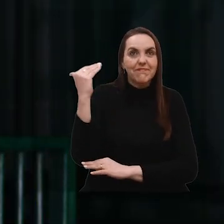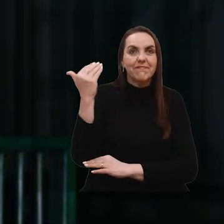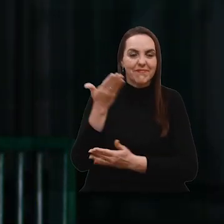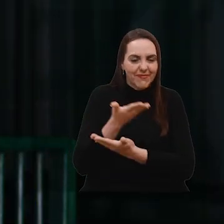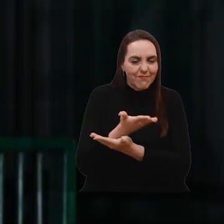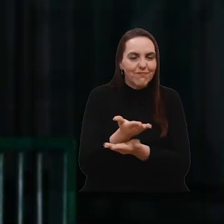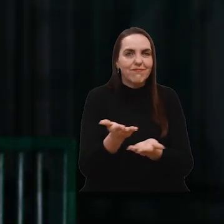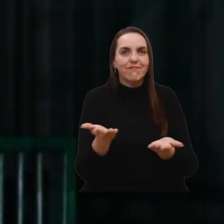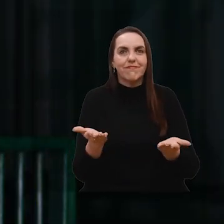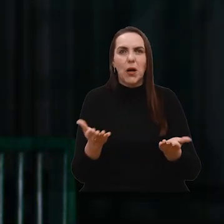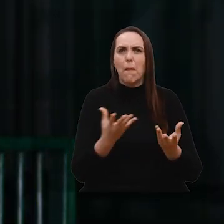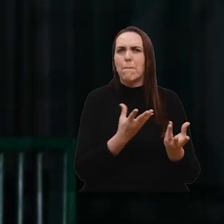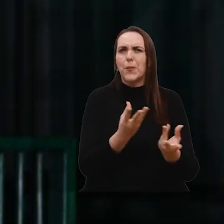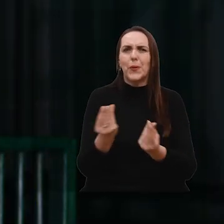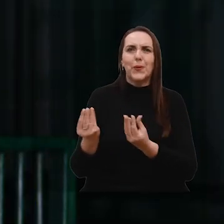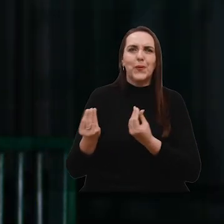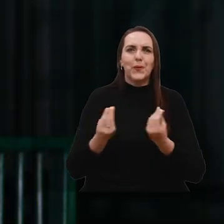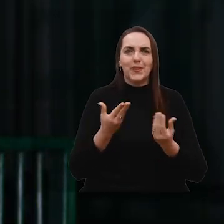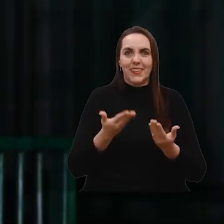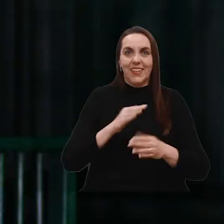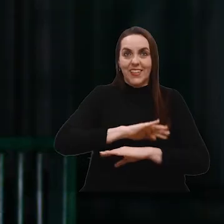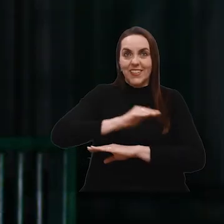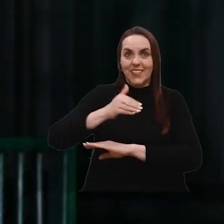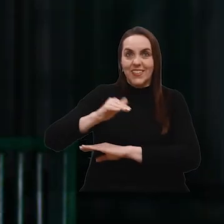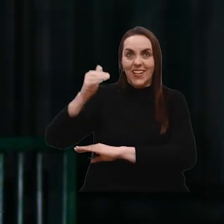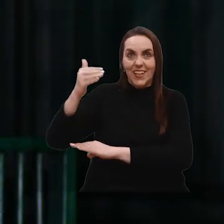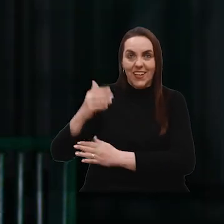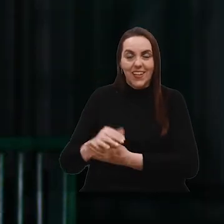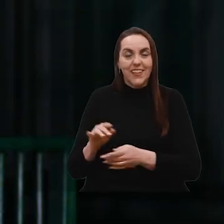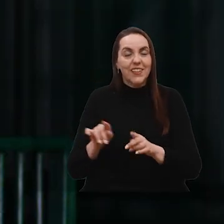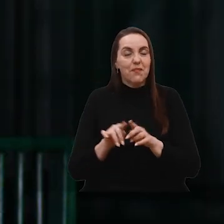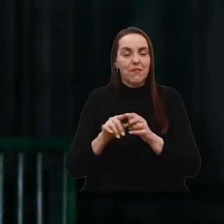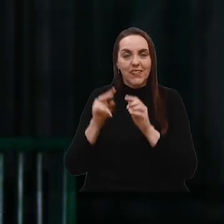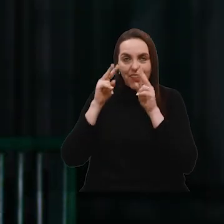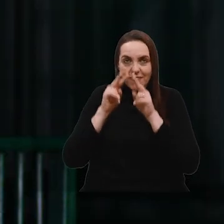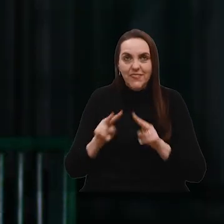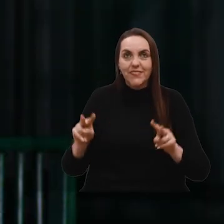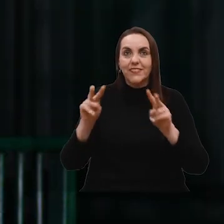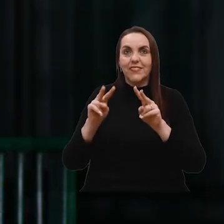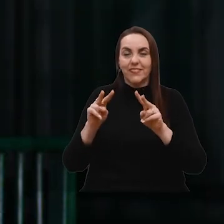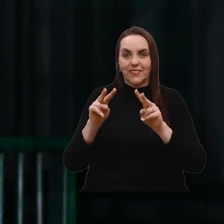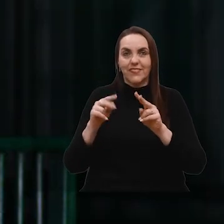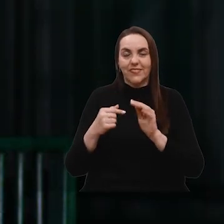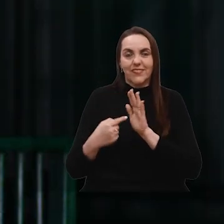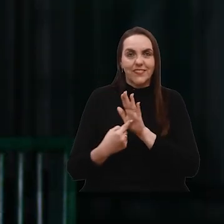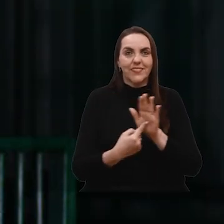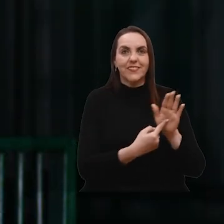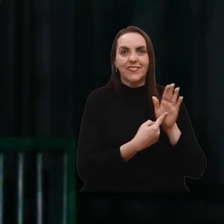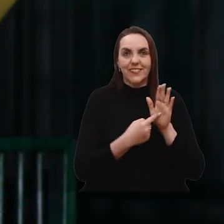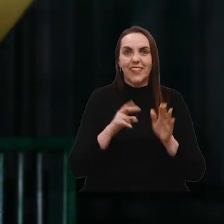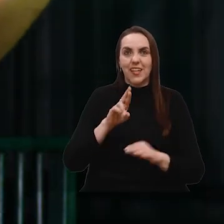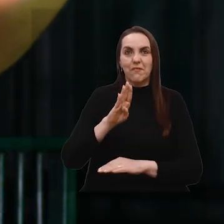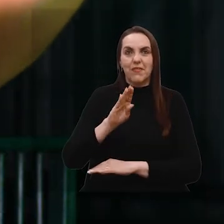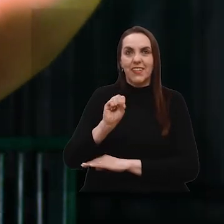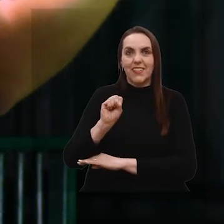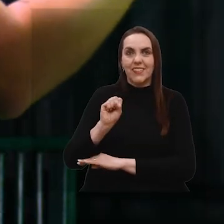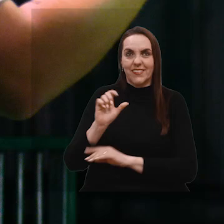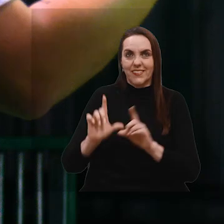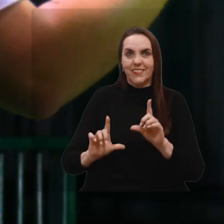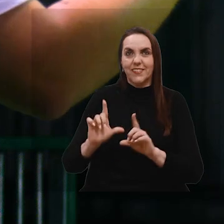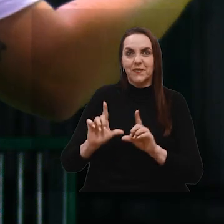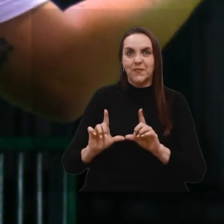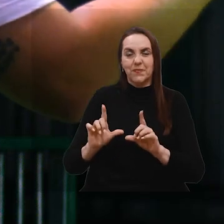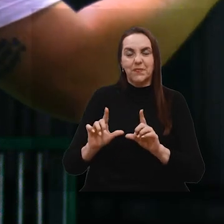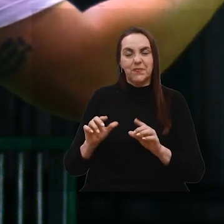espaço para os talentos, que são muitos aqui na Serra, e poder dar visibilidade, através da